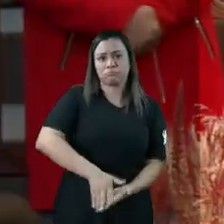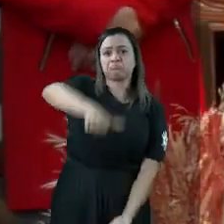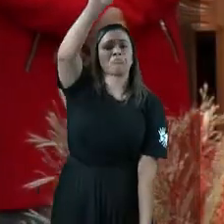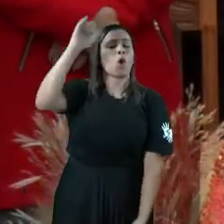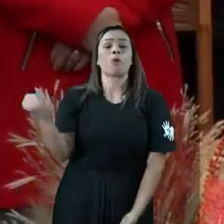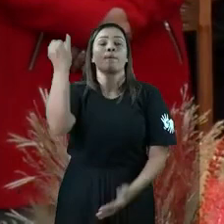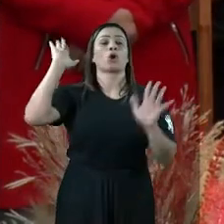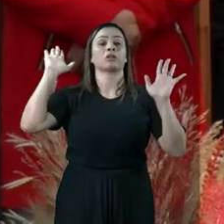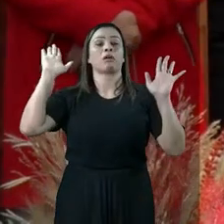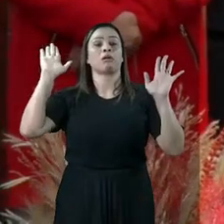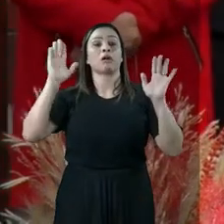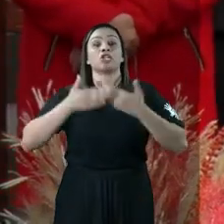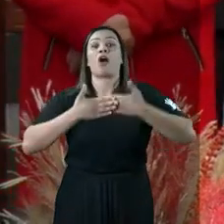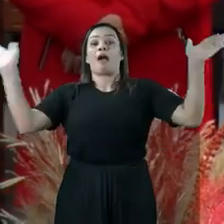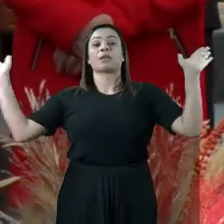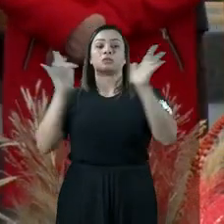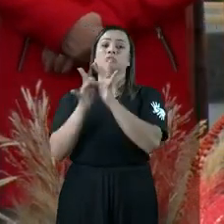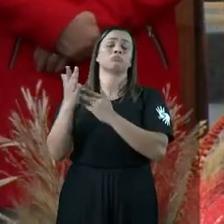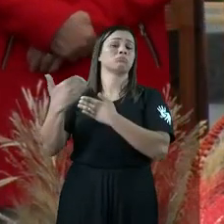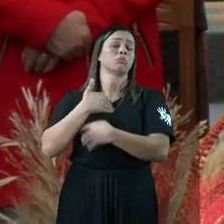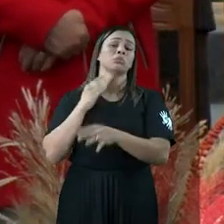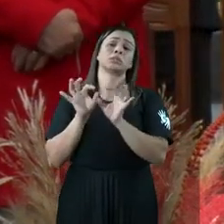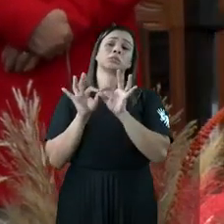Eu só quero orar aqui agora